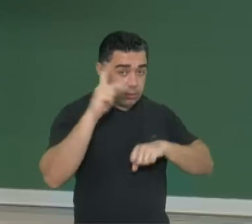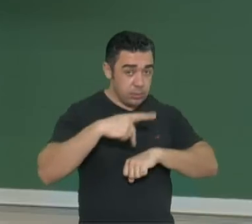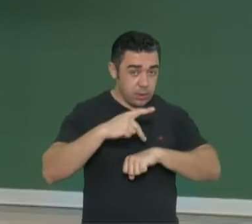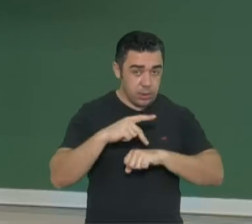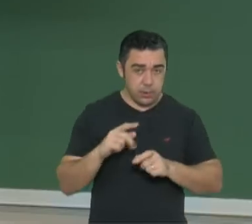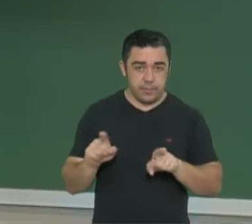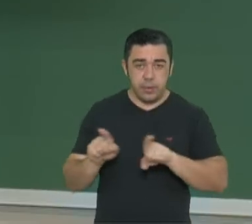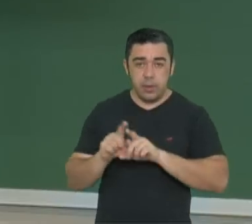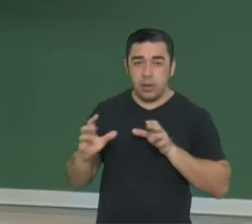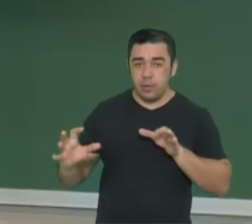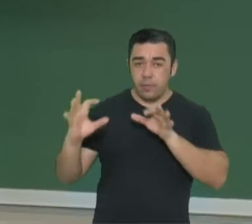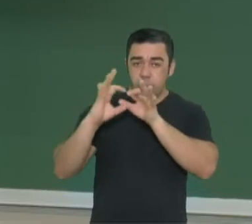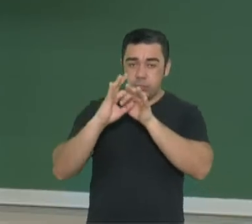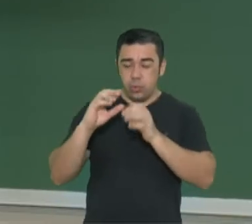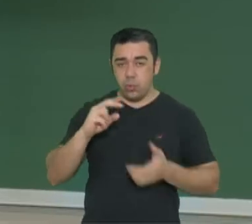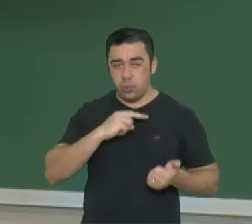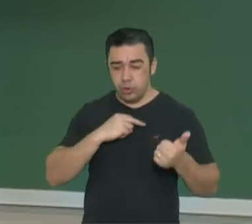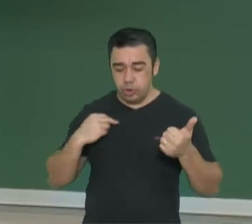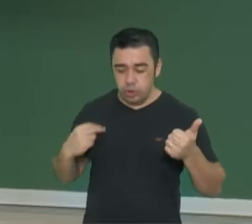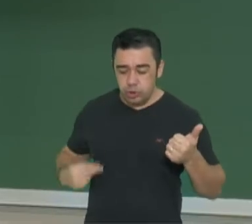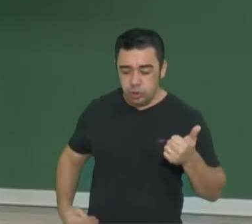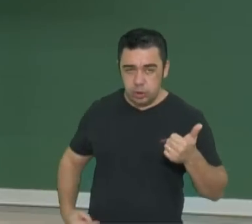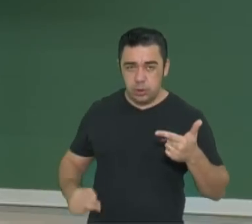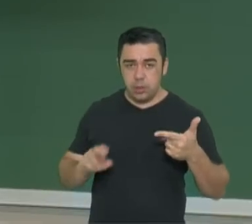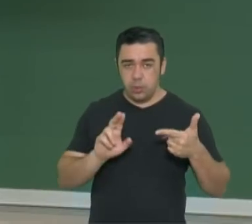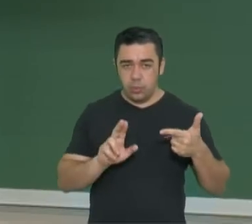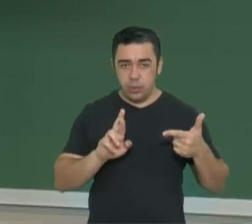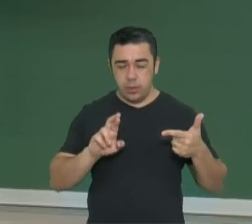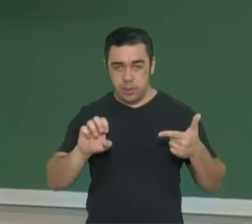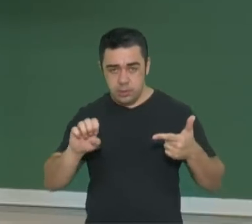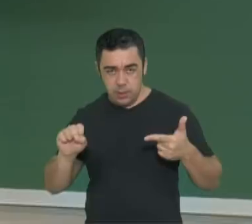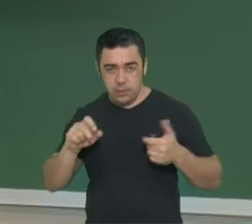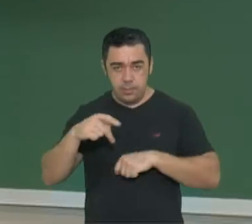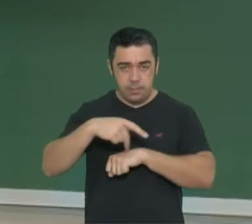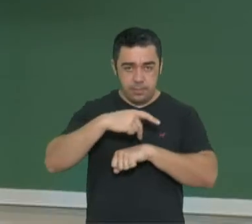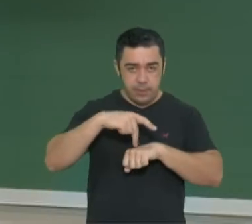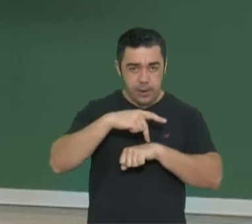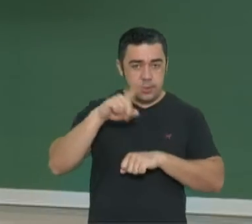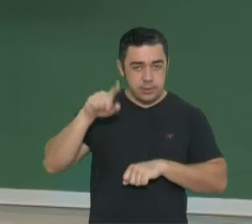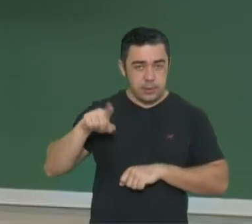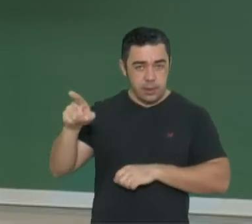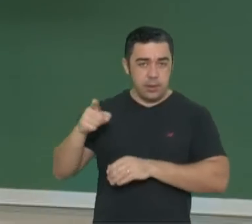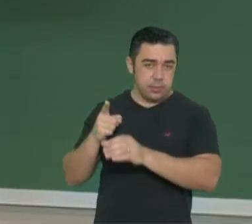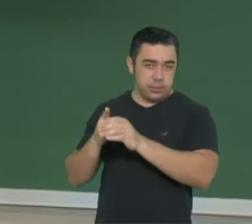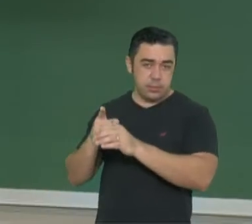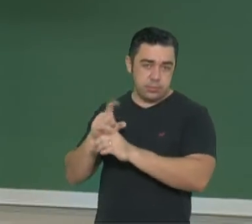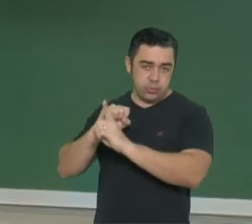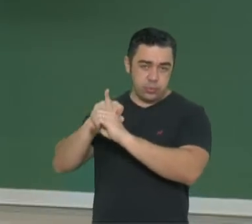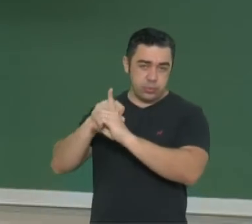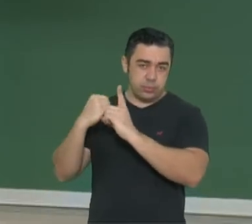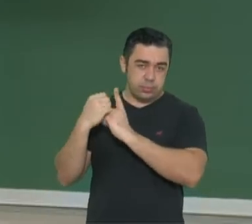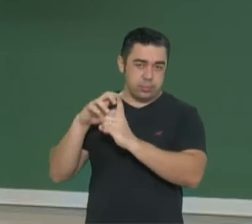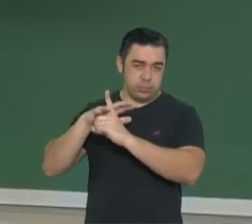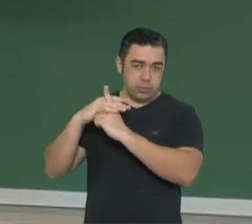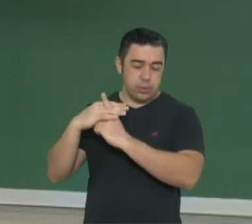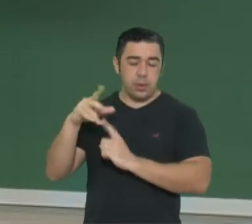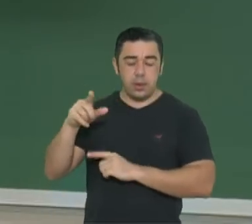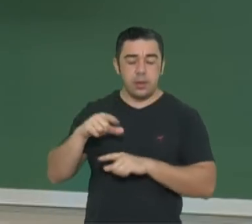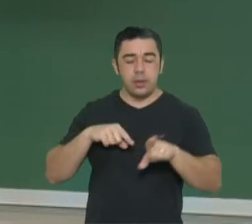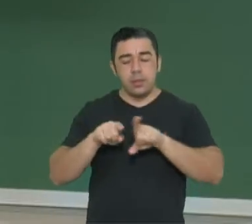relações comerciais com China, União Soviética, países socialistas, foi contra algumas decisões dos Estados Unidos e